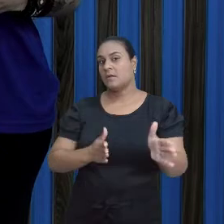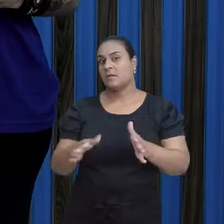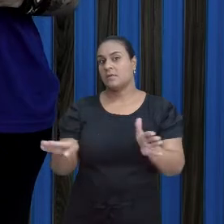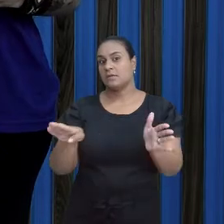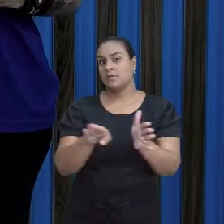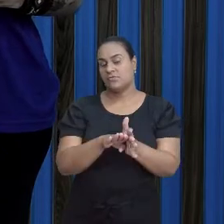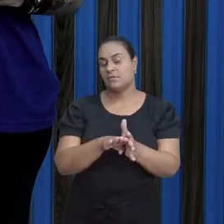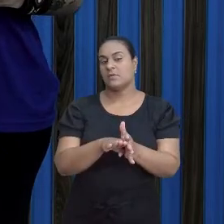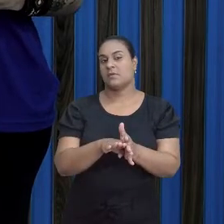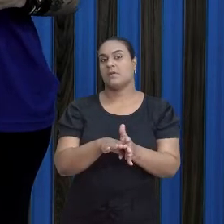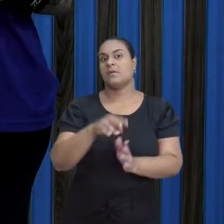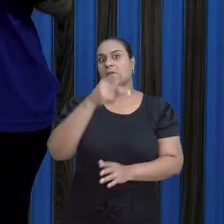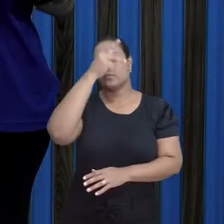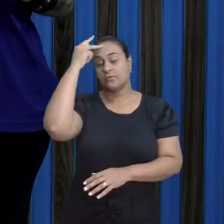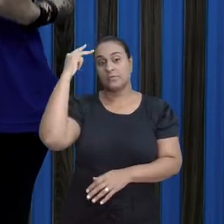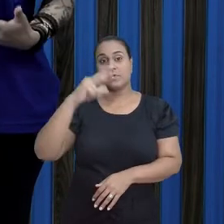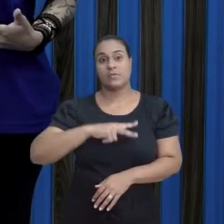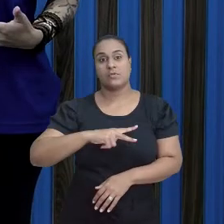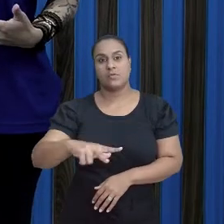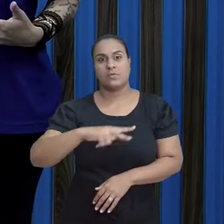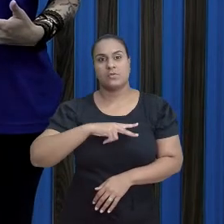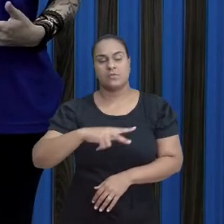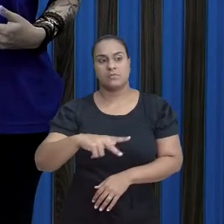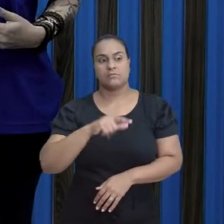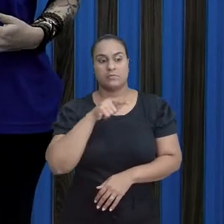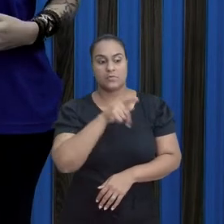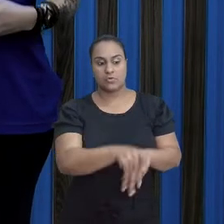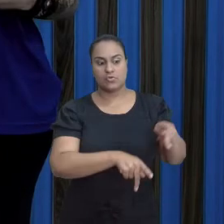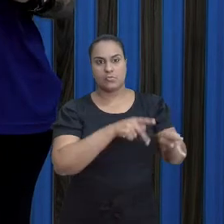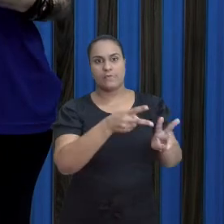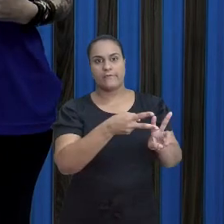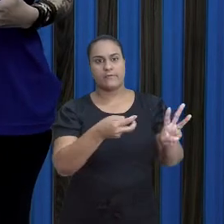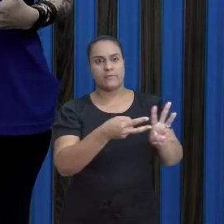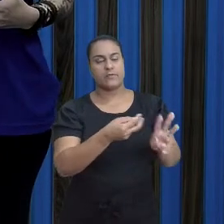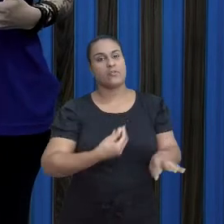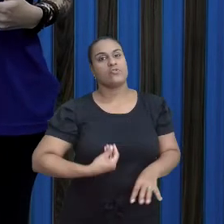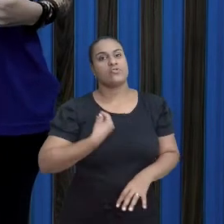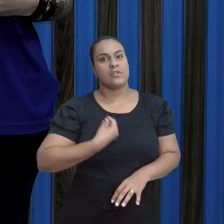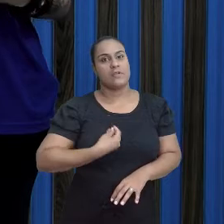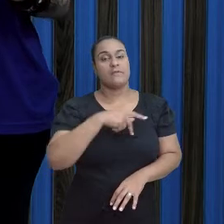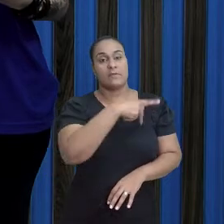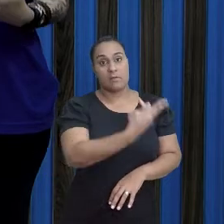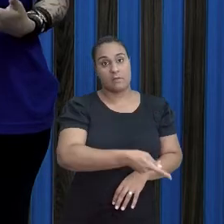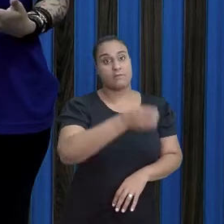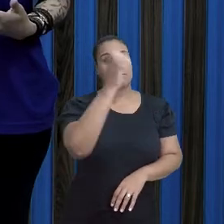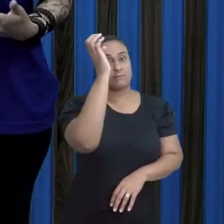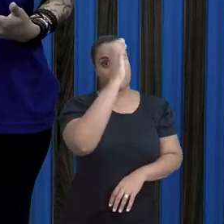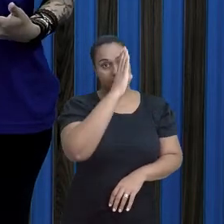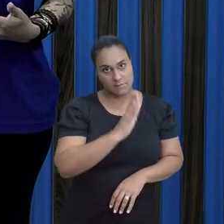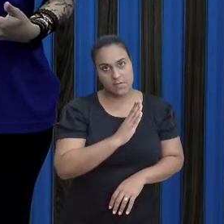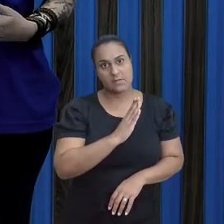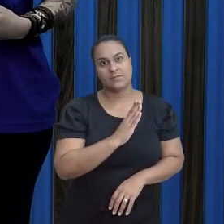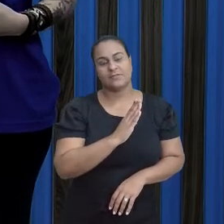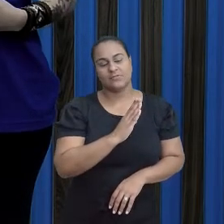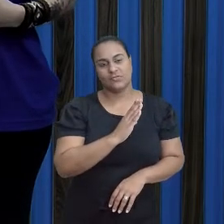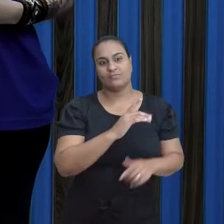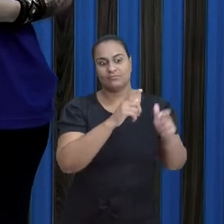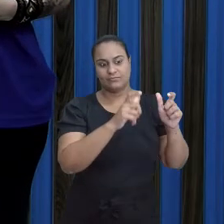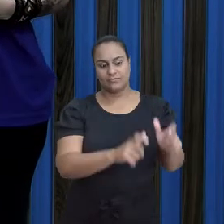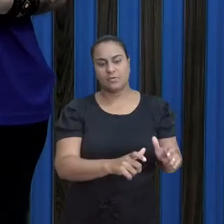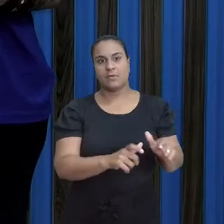dos colonizadores aqui, onde esses povos já habitavam, né, já pertenciam, né, já estavam nesse território